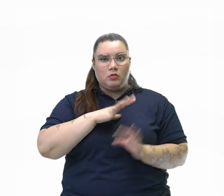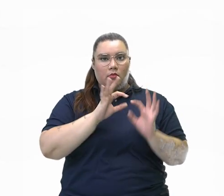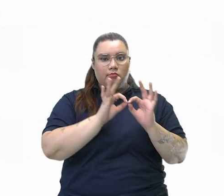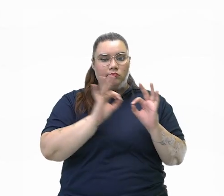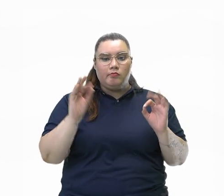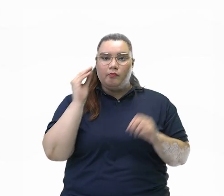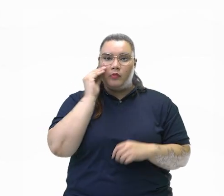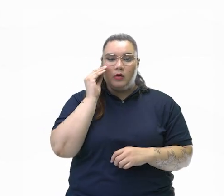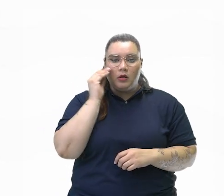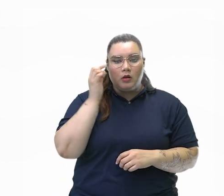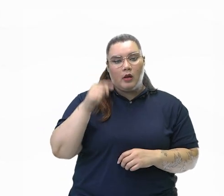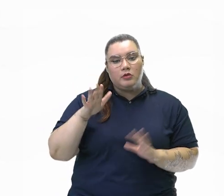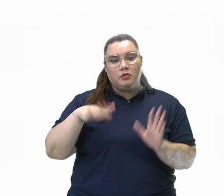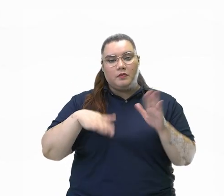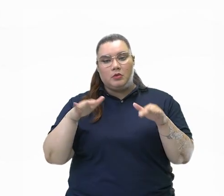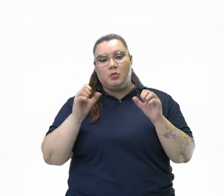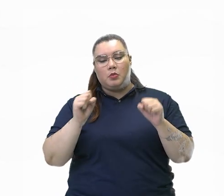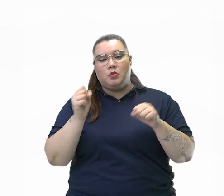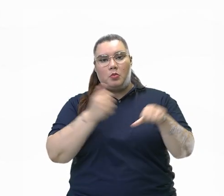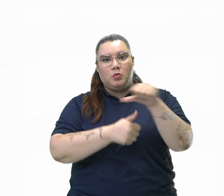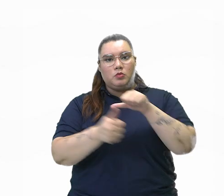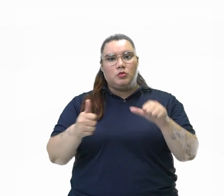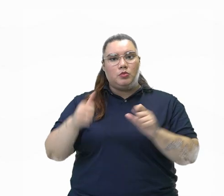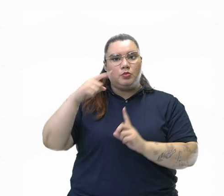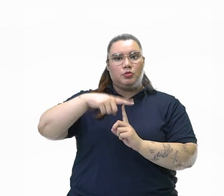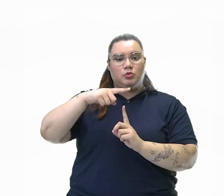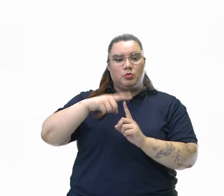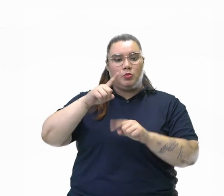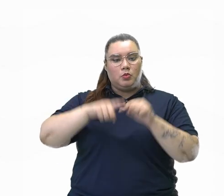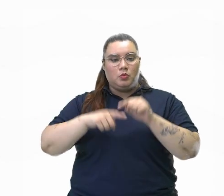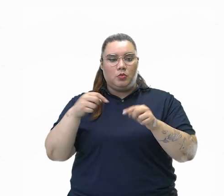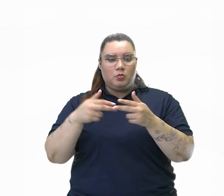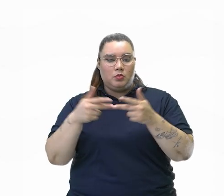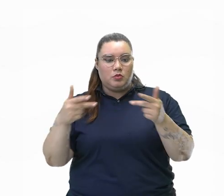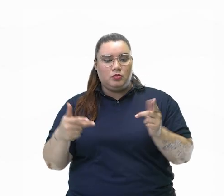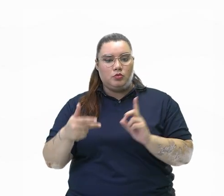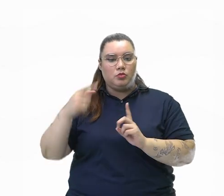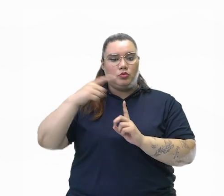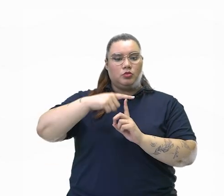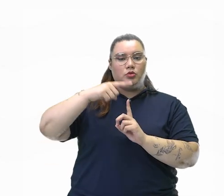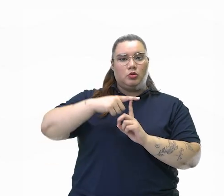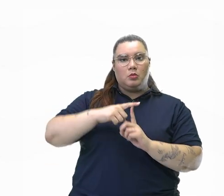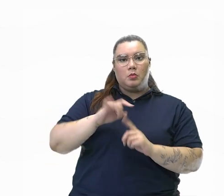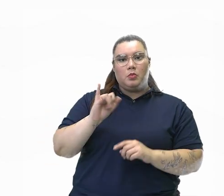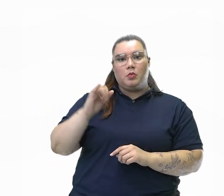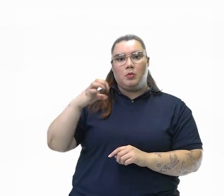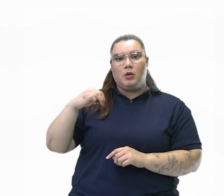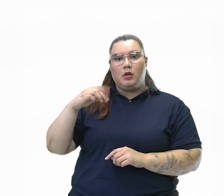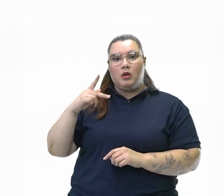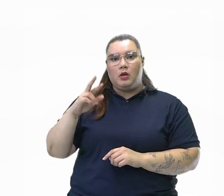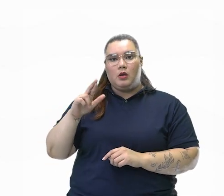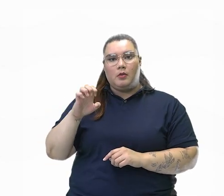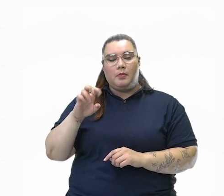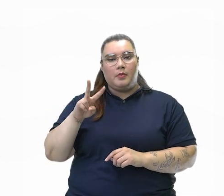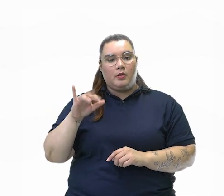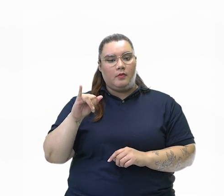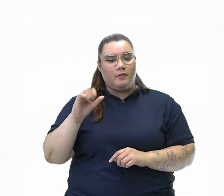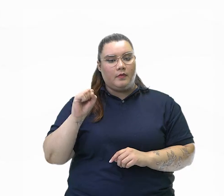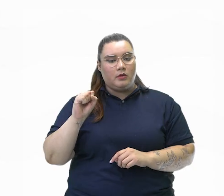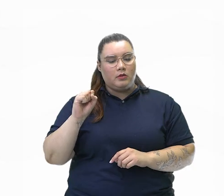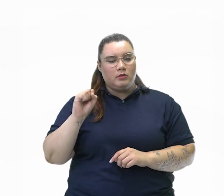uma medição, ele geralmente modifica o estado do objeto de maneira